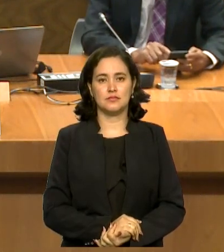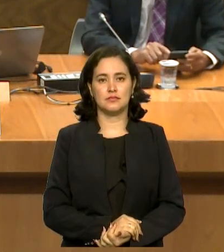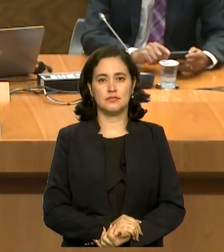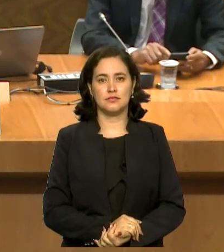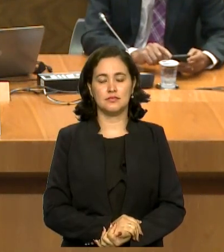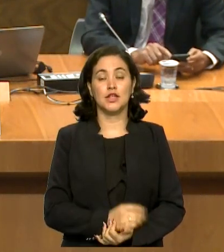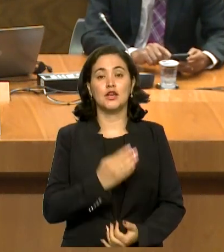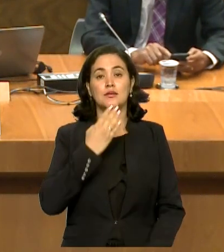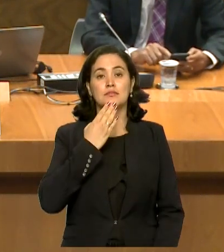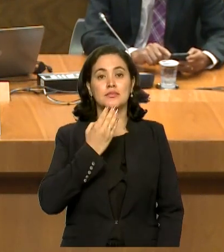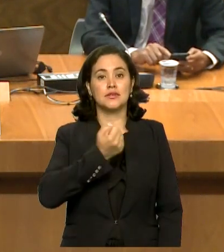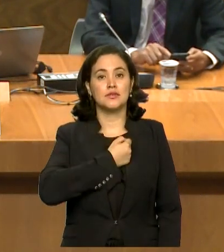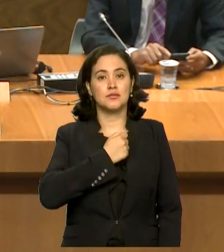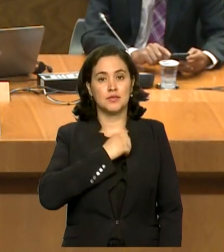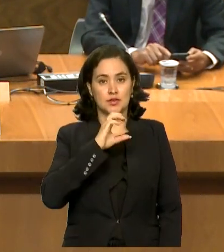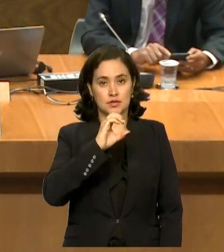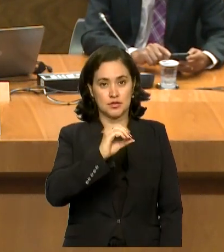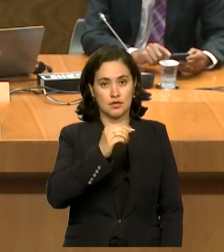Requerimento número